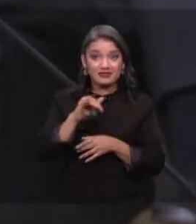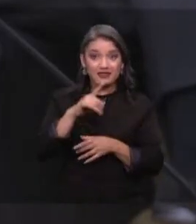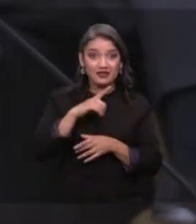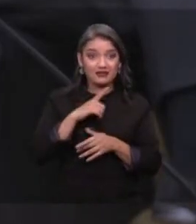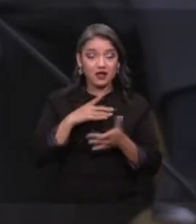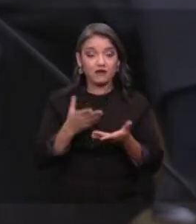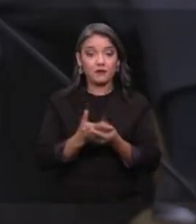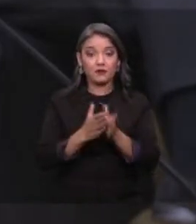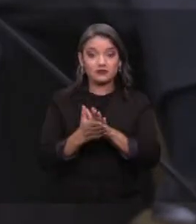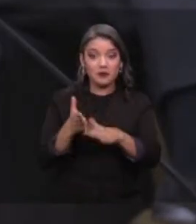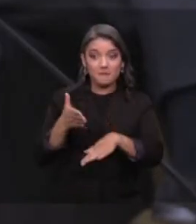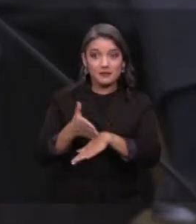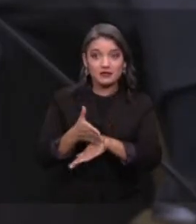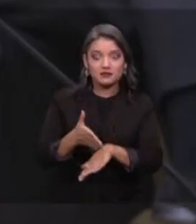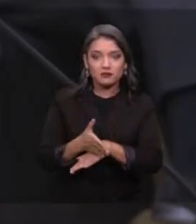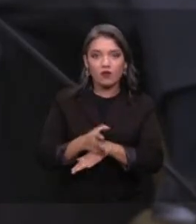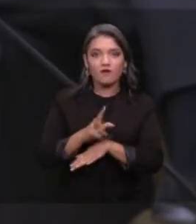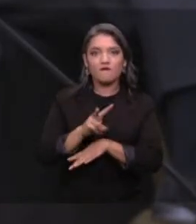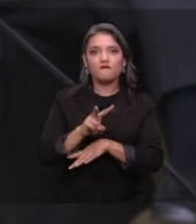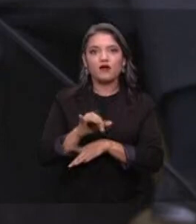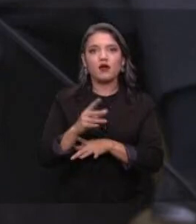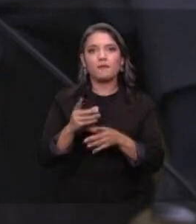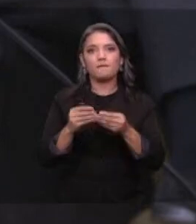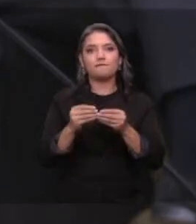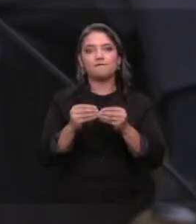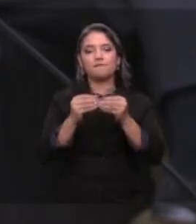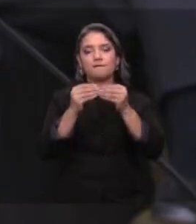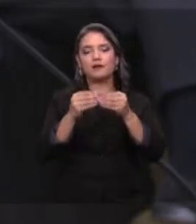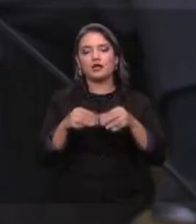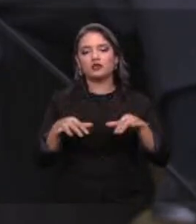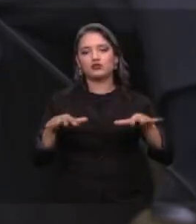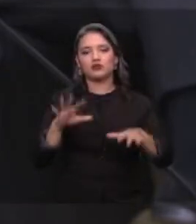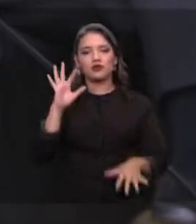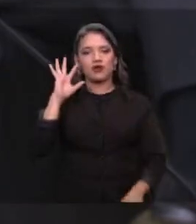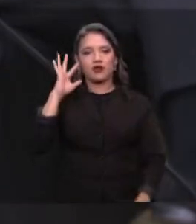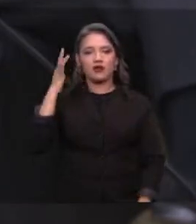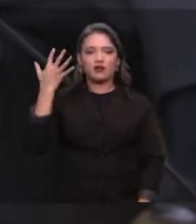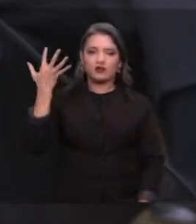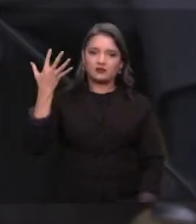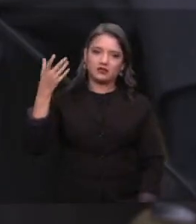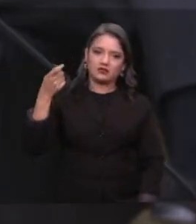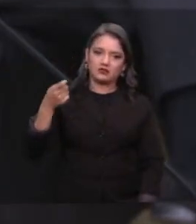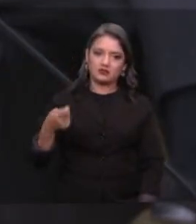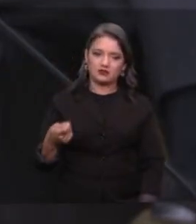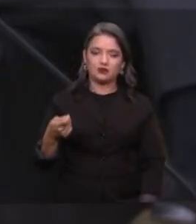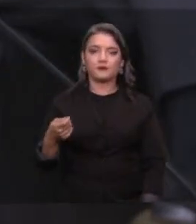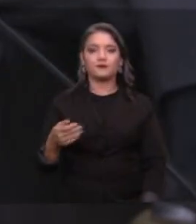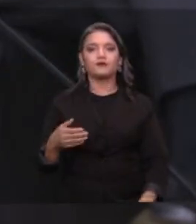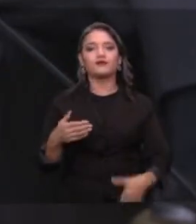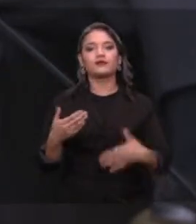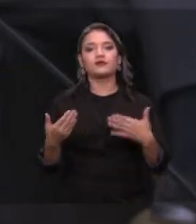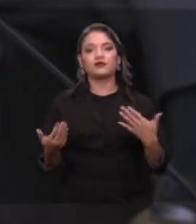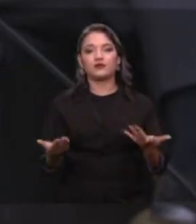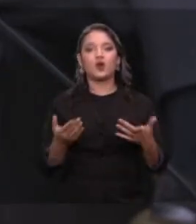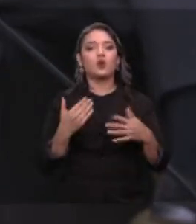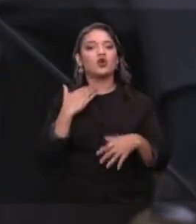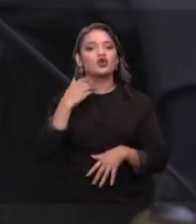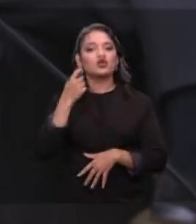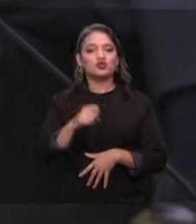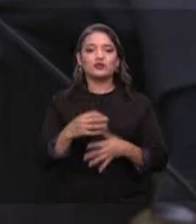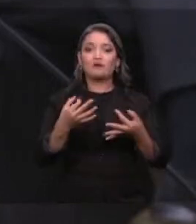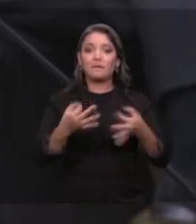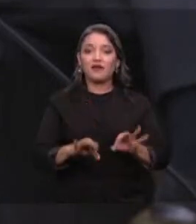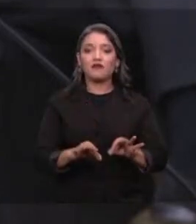processo pode macular, em uma visão exagerada, a decisão final, sendo o juiz perfeito aquele que